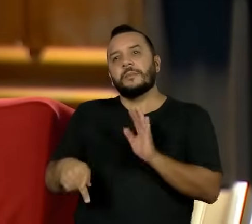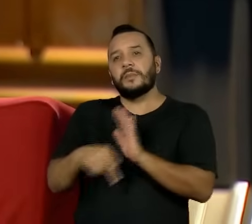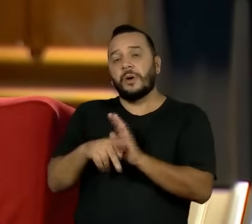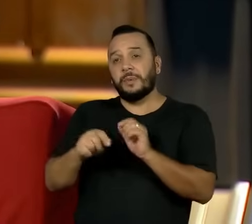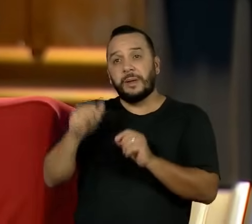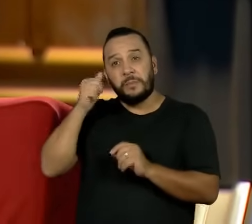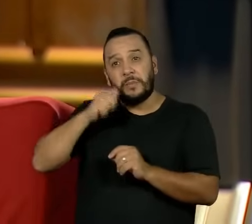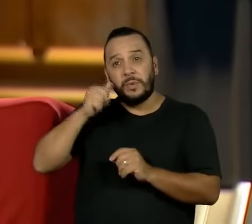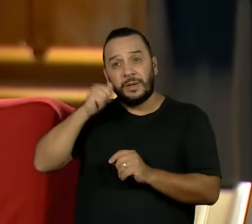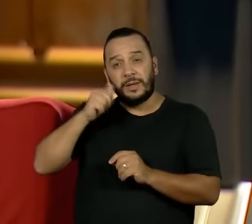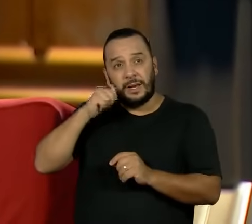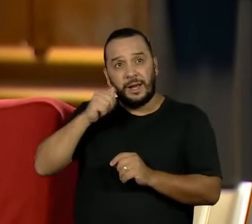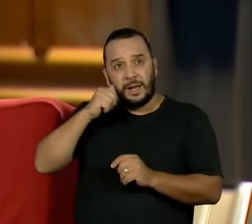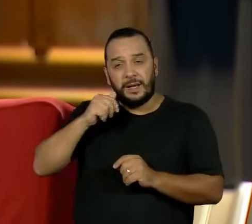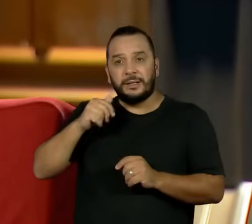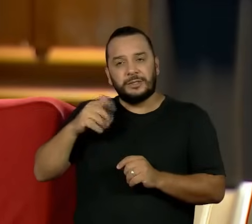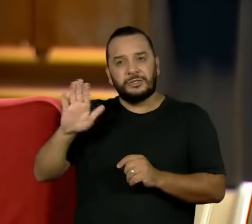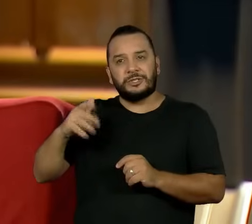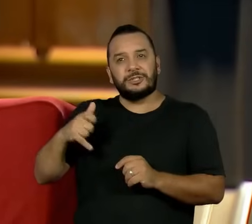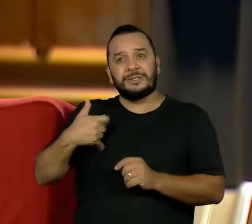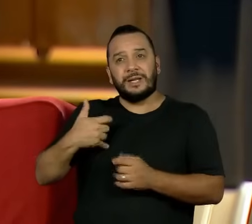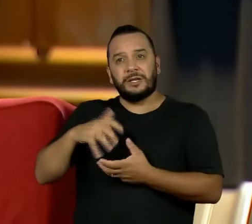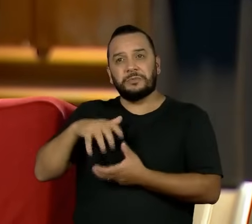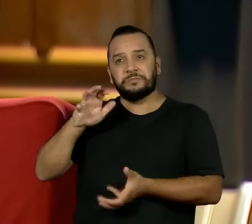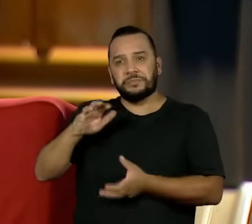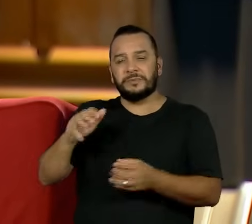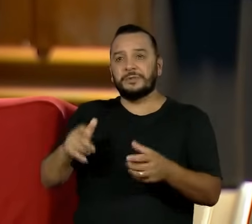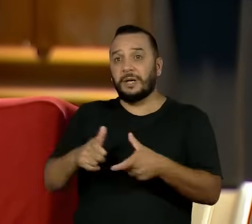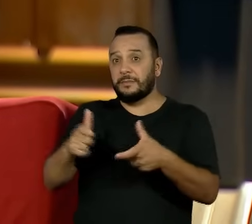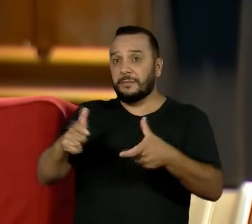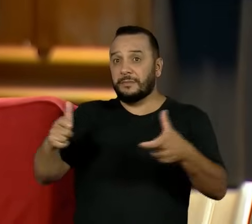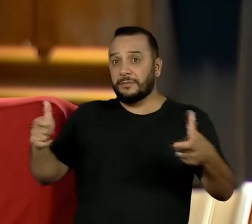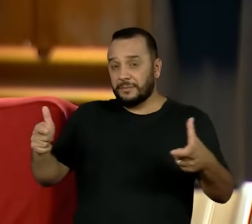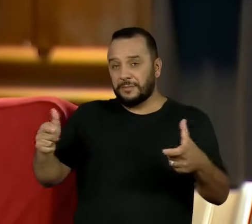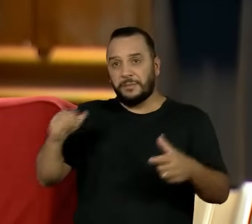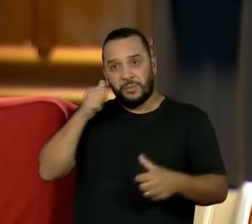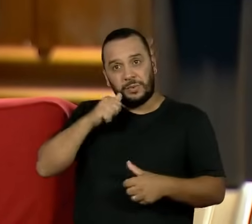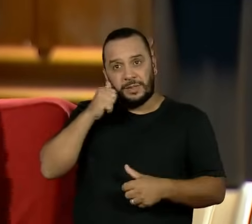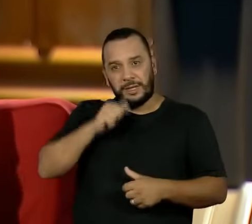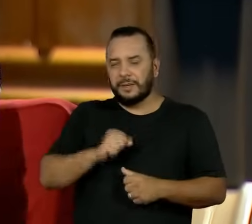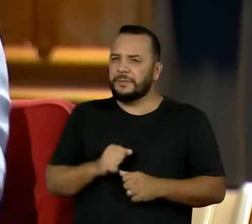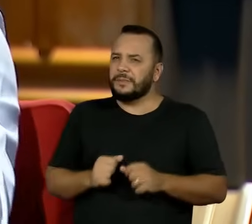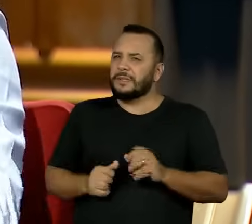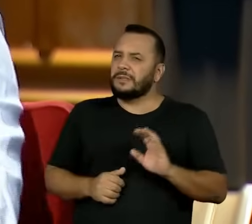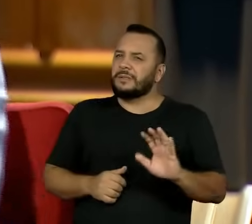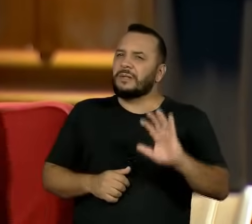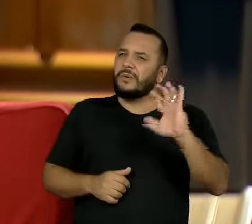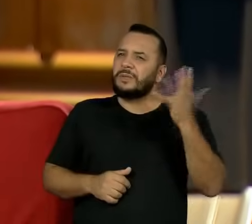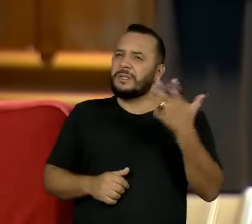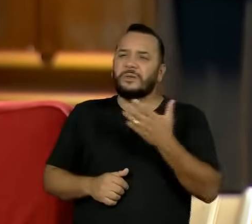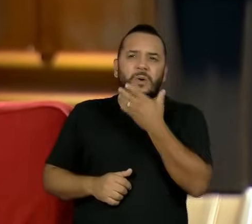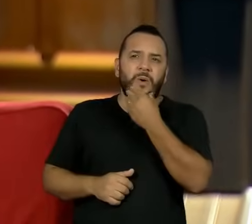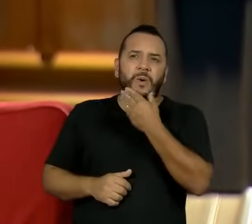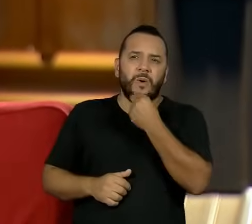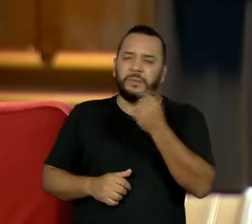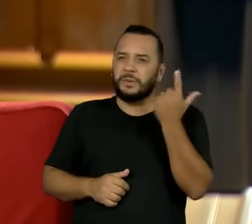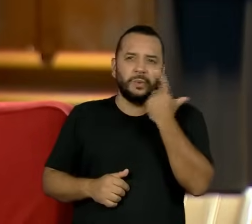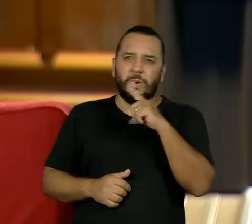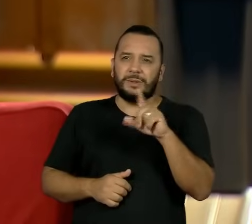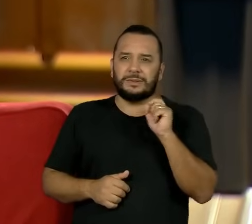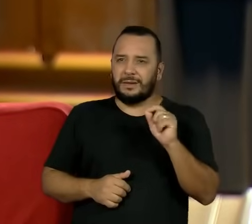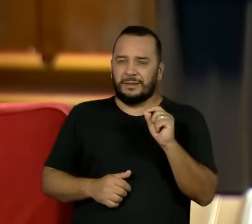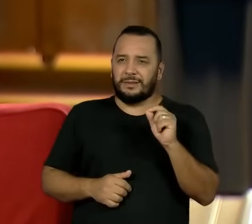mais mulheres chegam às idades mais avançadas. Mas a pergunta é, o que está acontecendo para os homens não